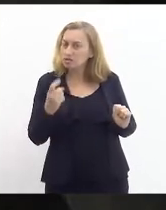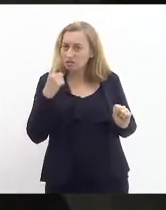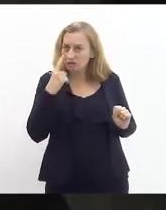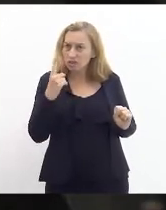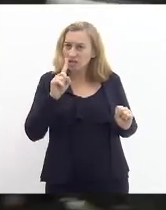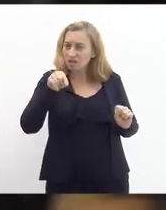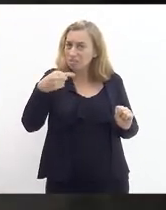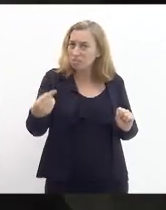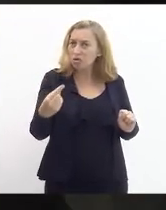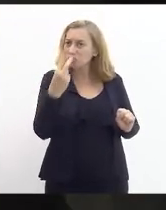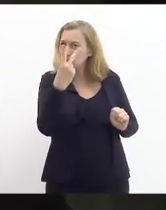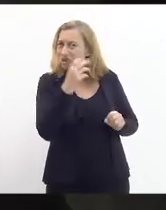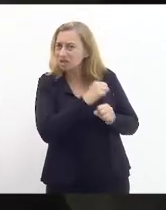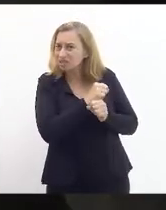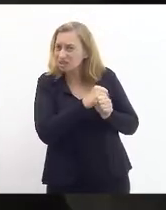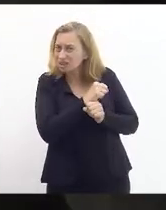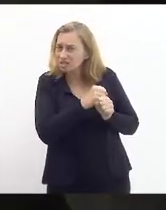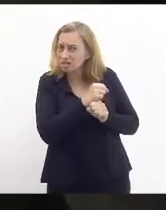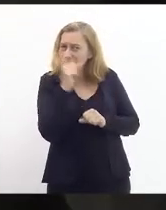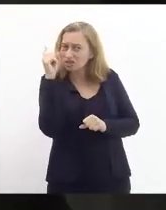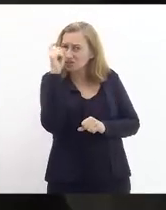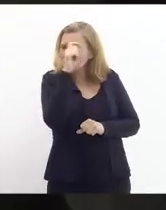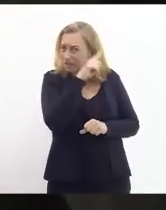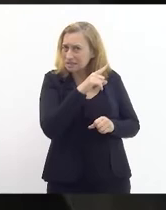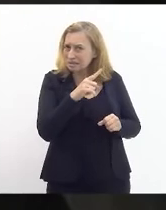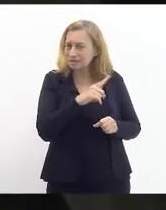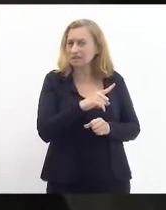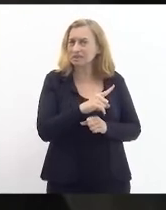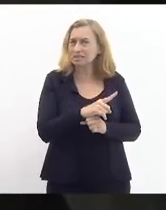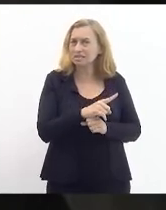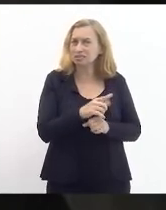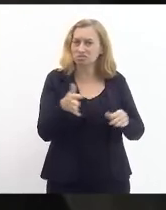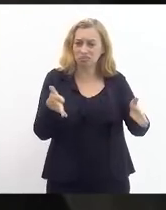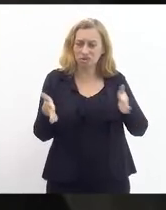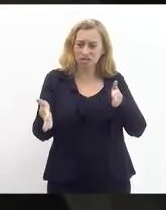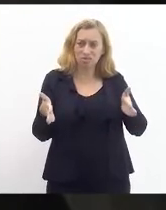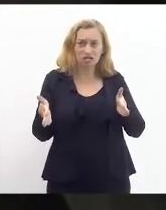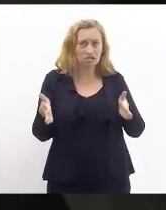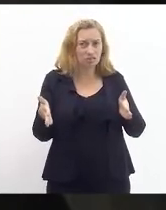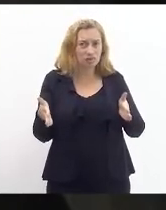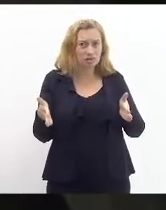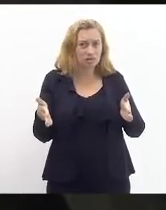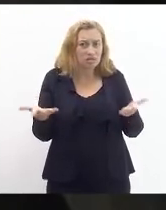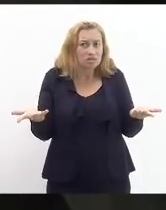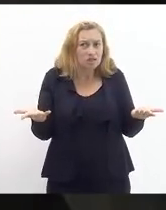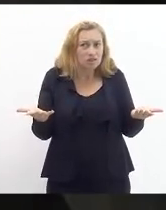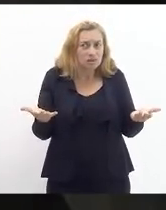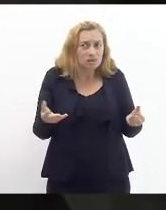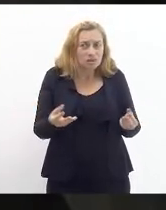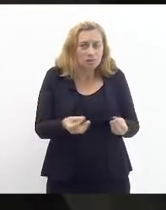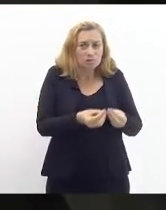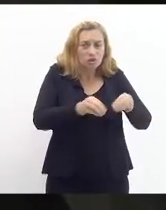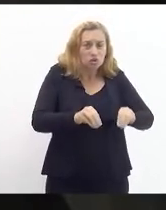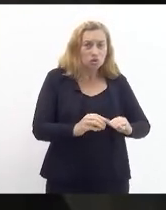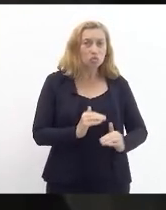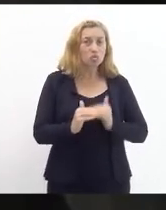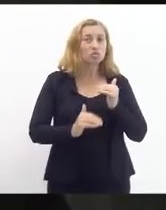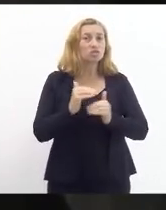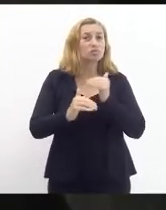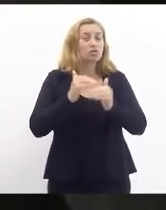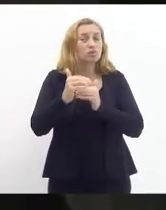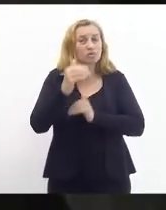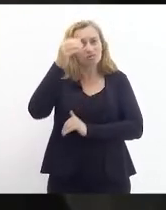dois anos assim tão críticos tão danosos para o desenvolvimento